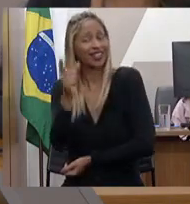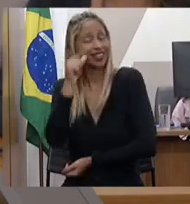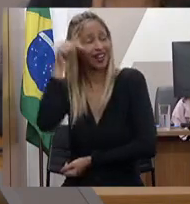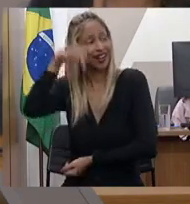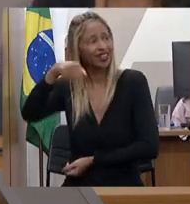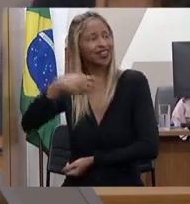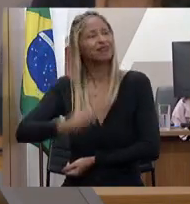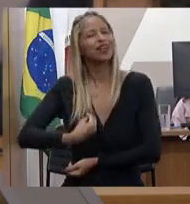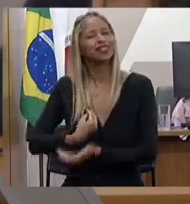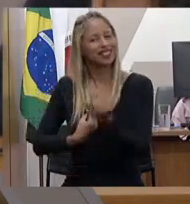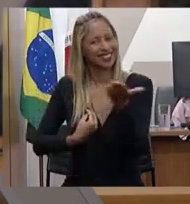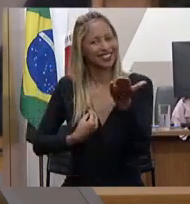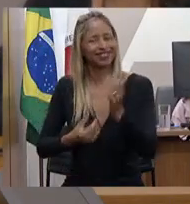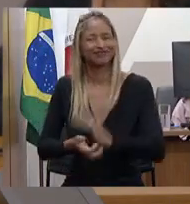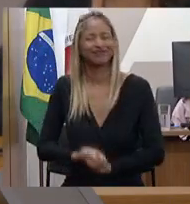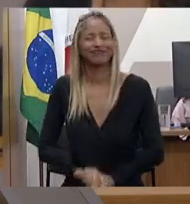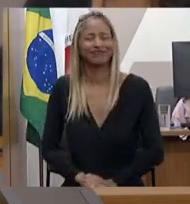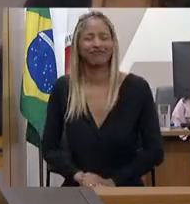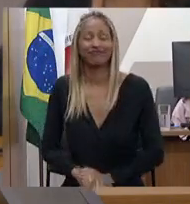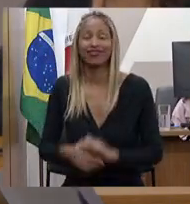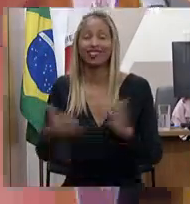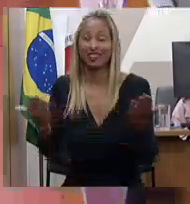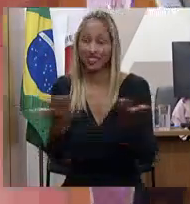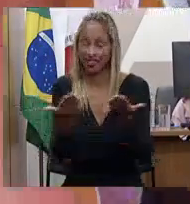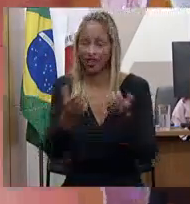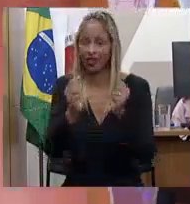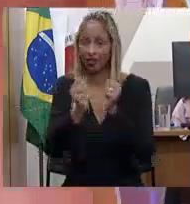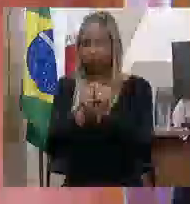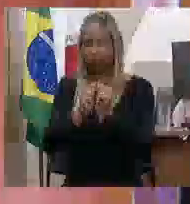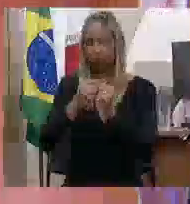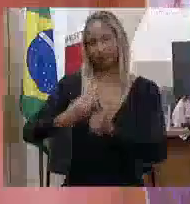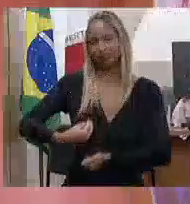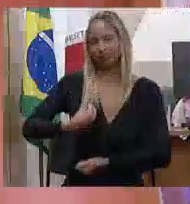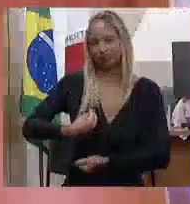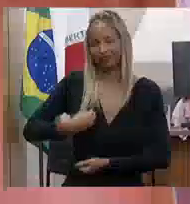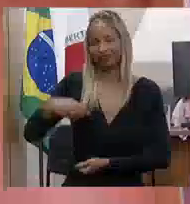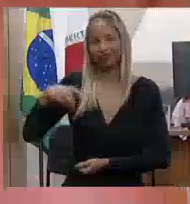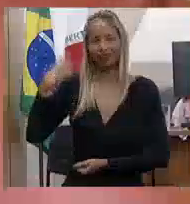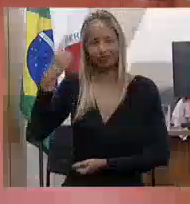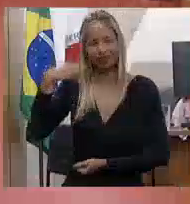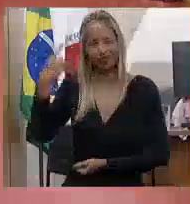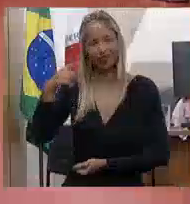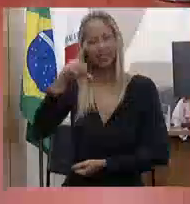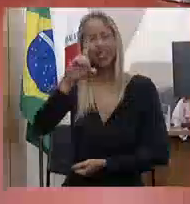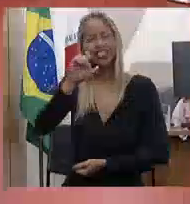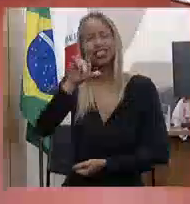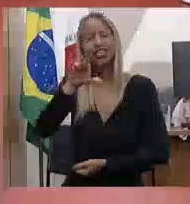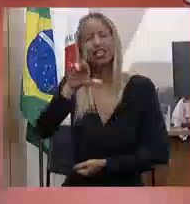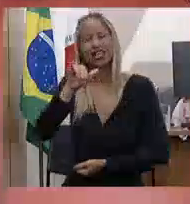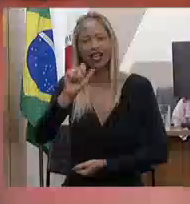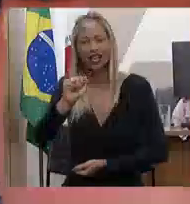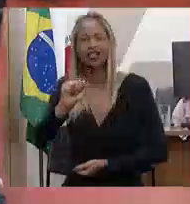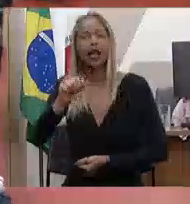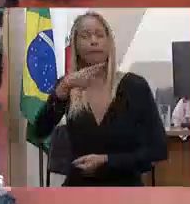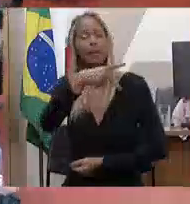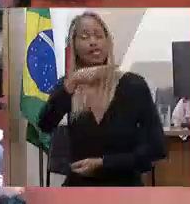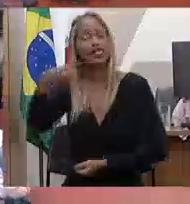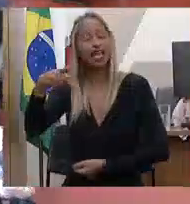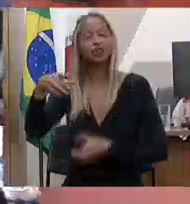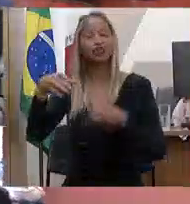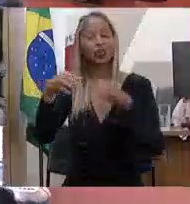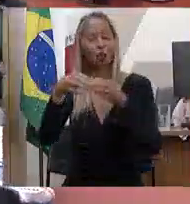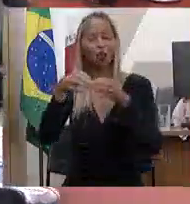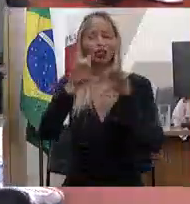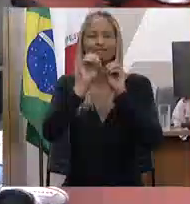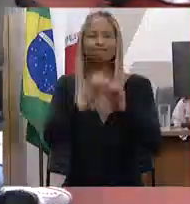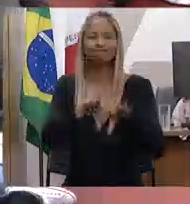Pela presença contamos agora na mesa com a participação do deputada Beatriz Cerqueira Presidenta da comissão